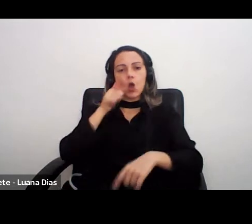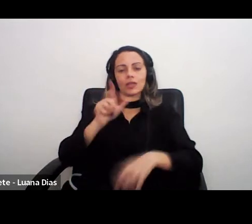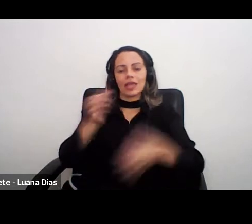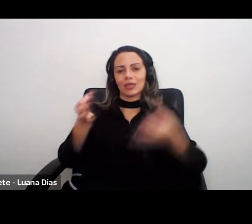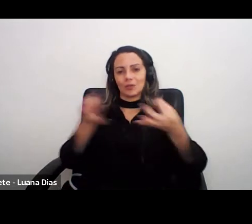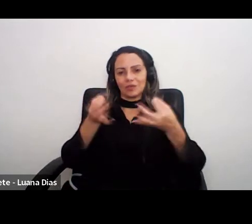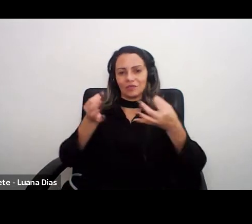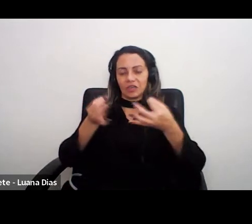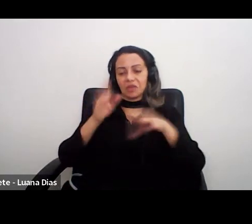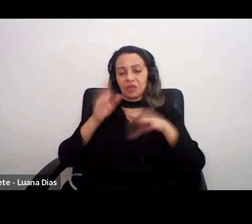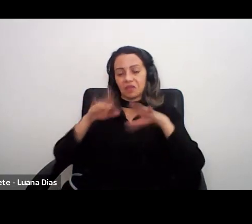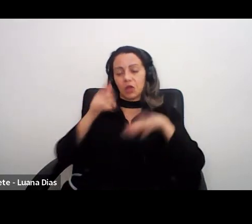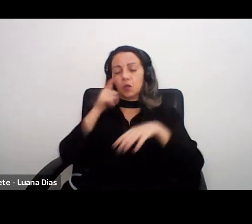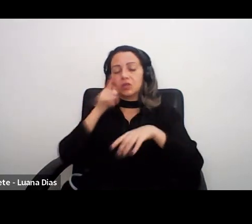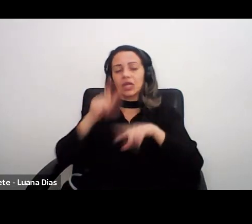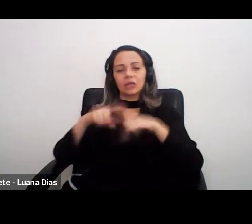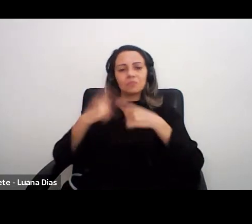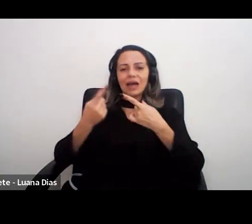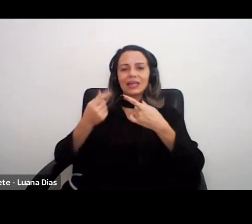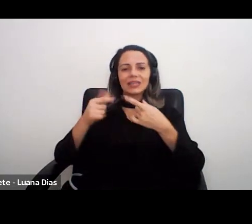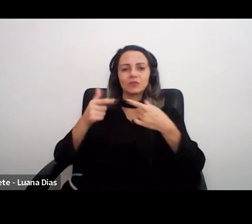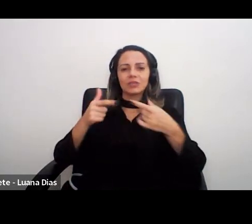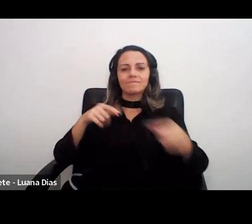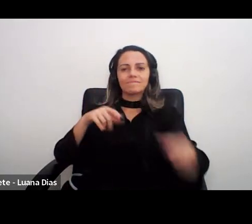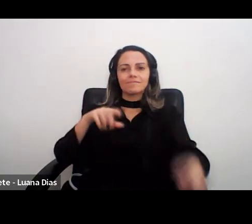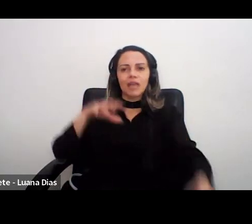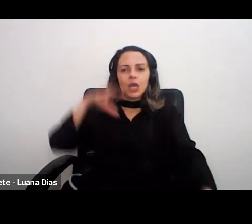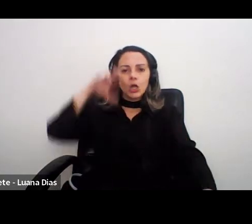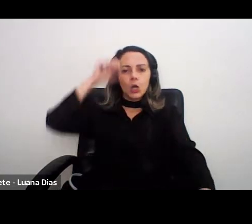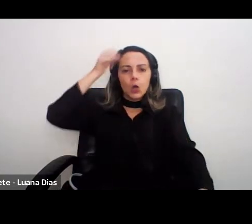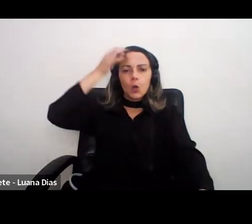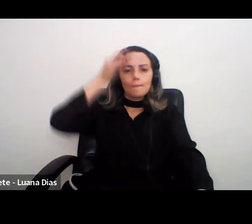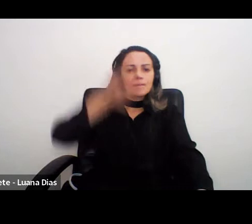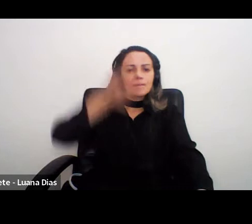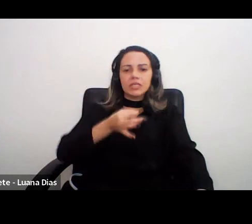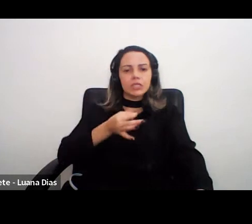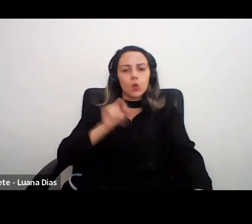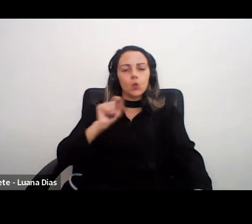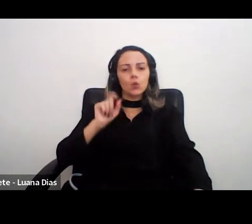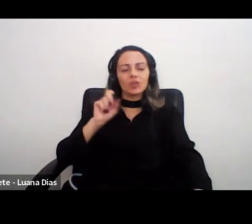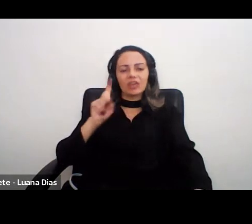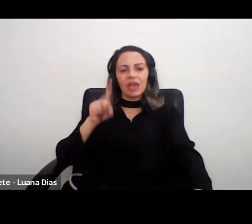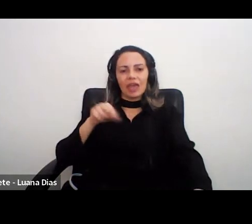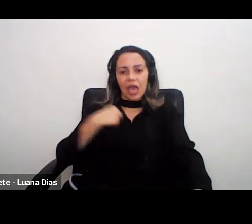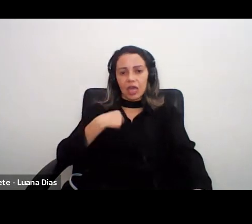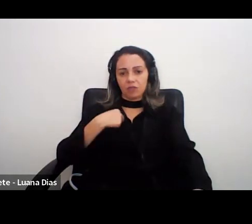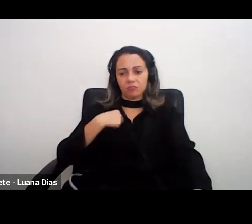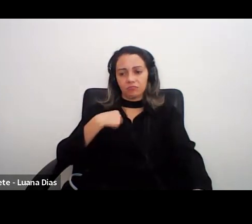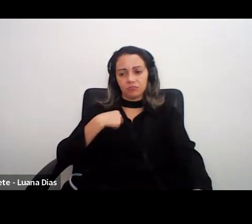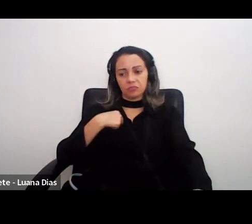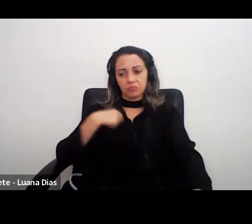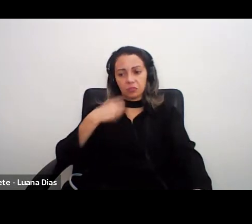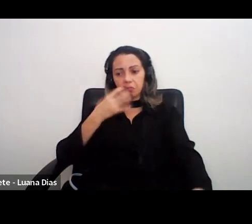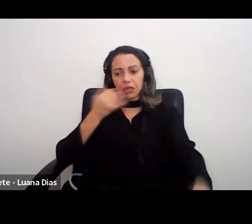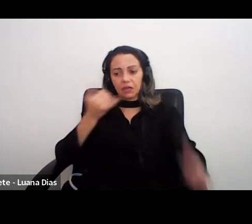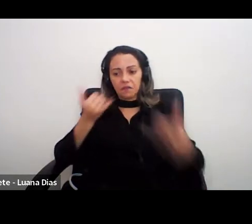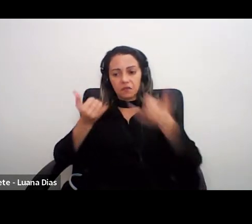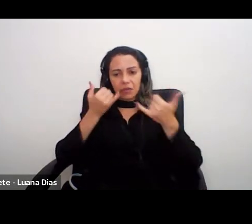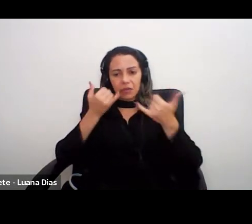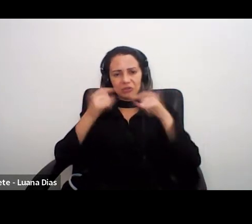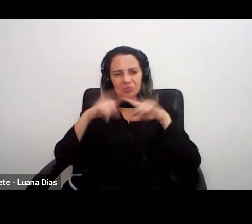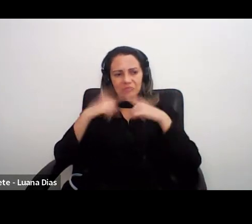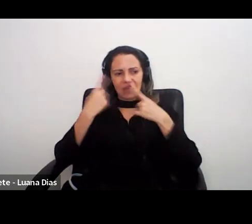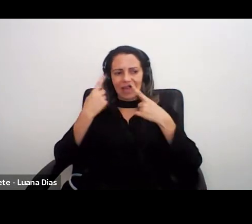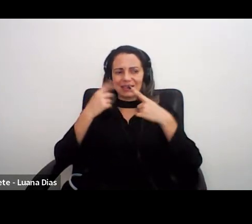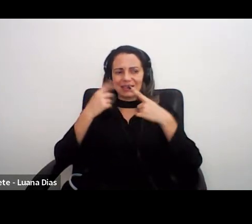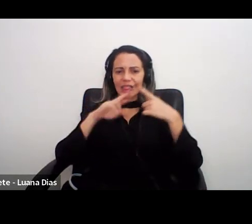é. Eu me considero um sujeito mais ou menos bem informado, mas não é a realidade